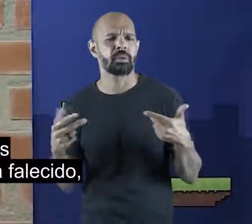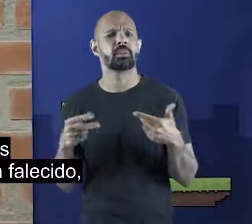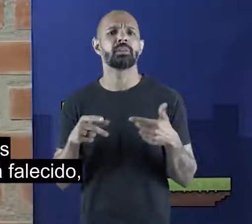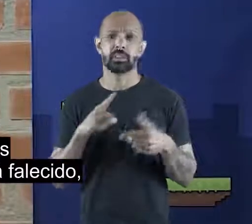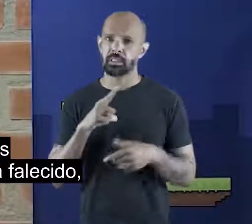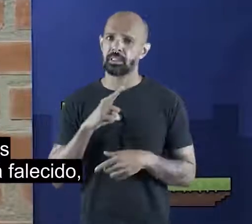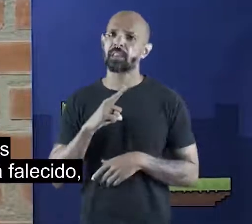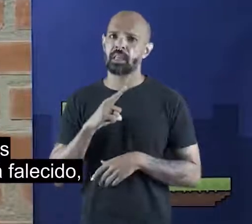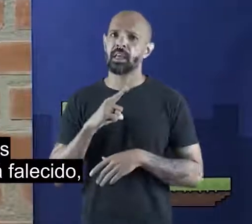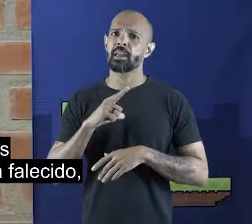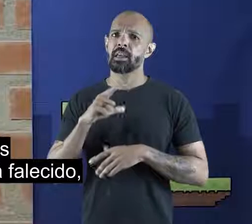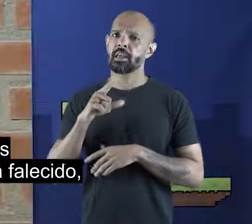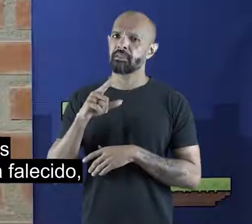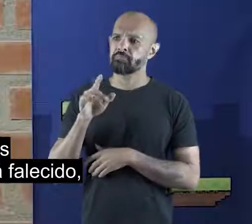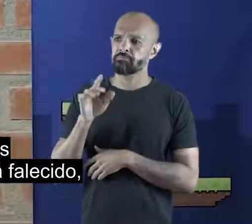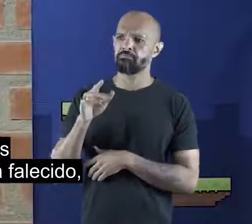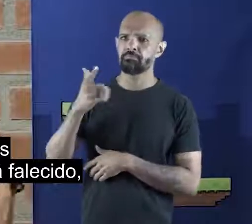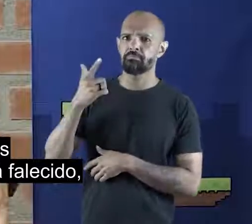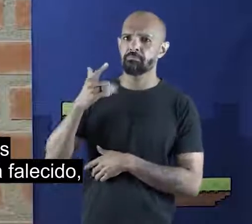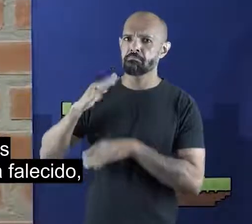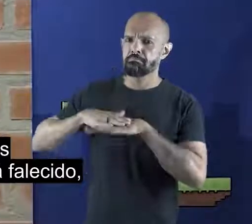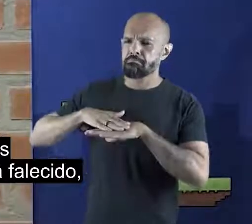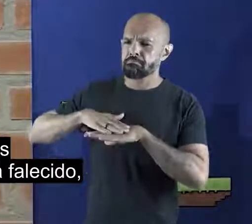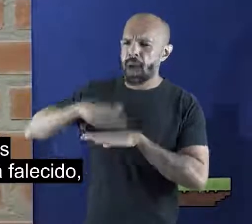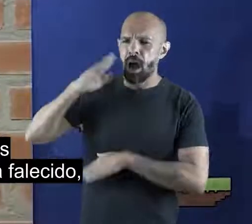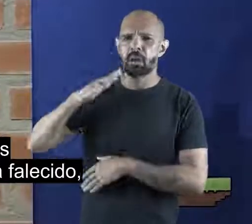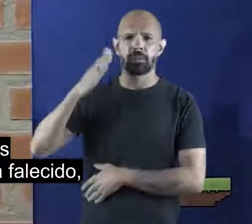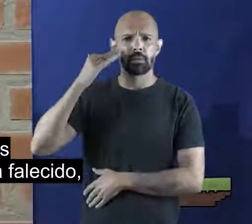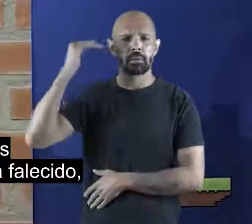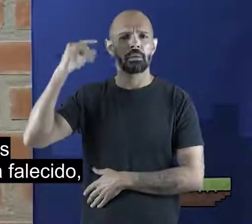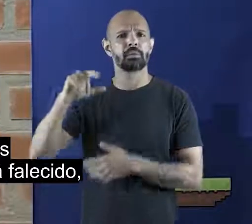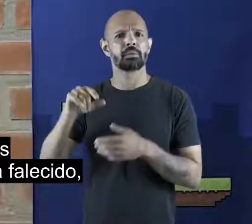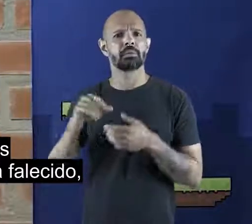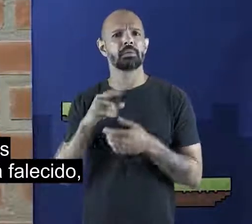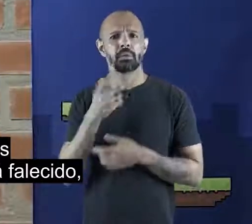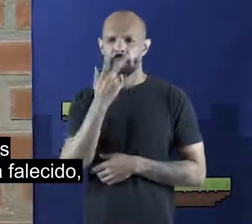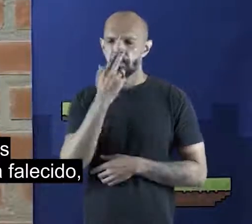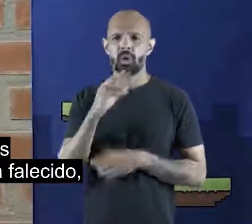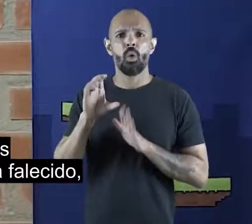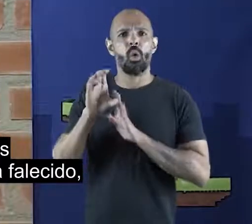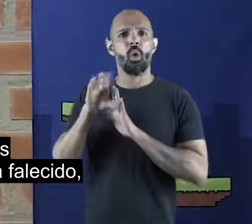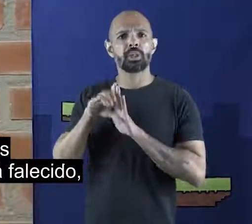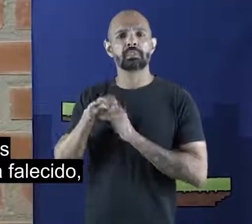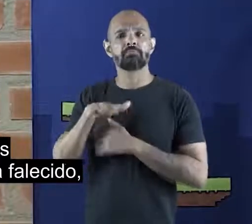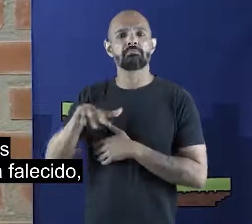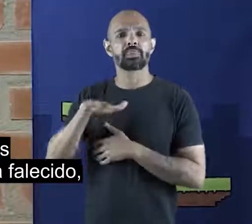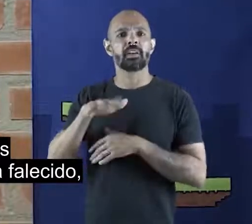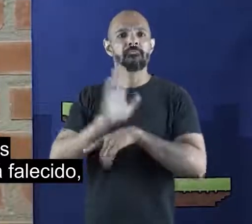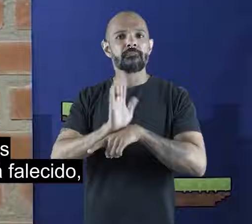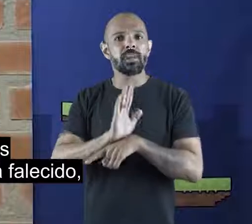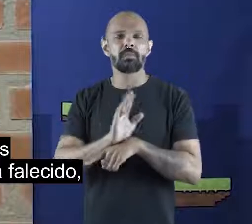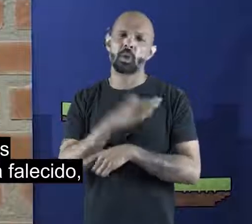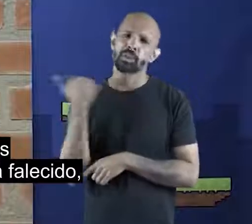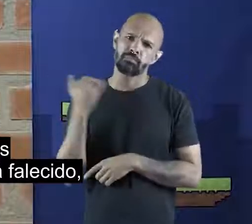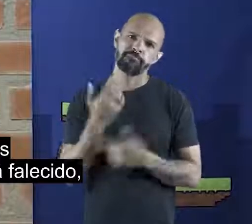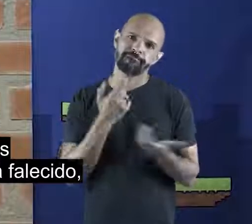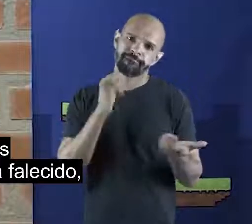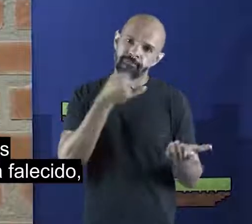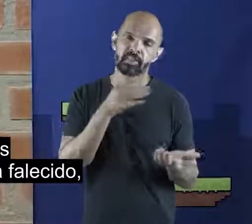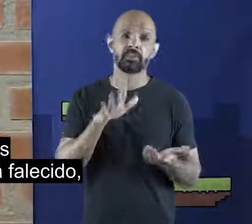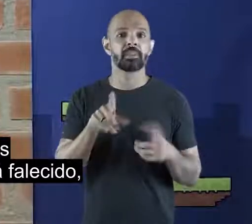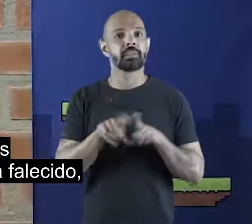Inclusive, existe um dos caras assim que fez altos concepts, não só para filmes, falecido, infelizmente,